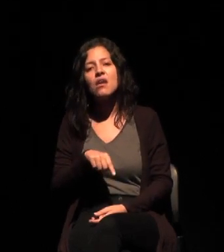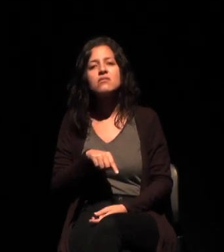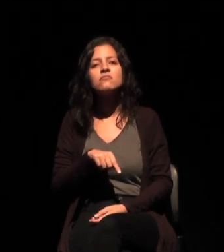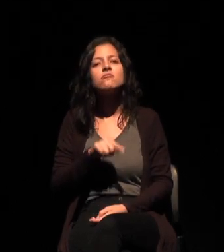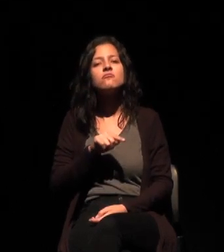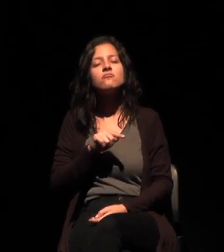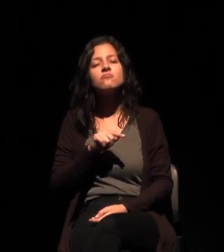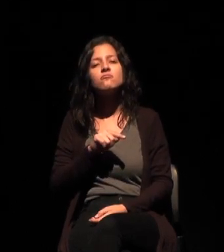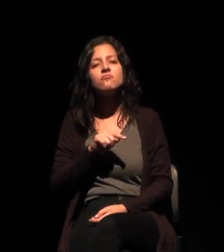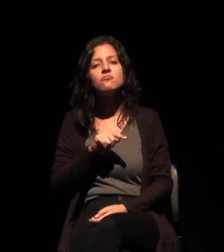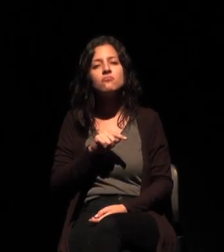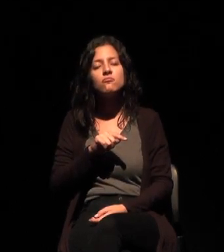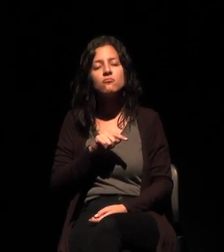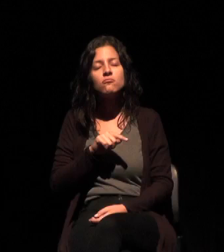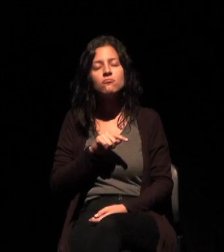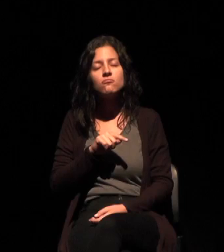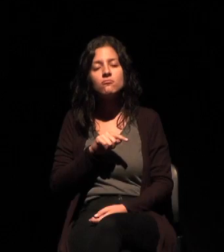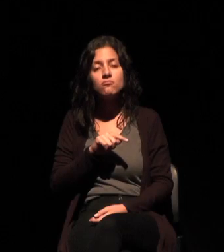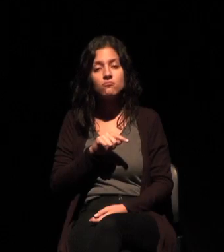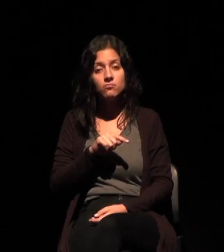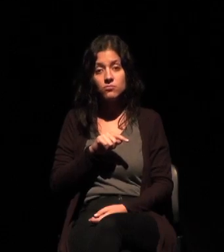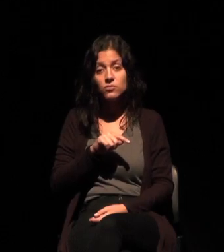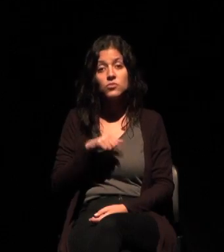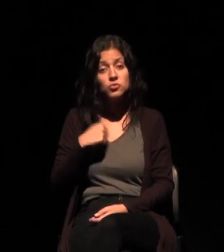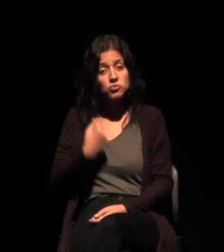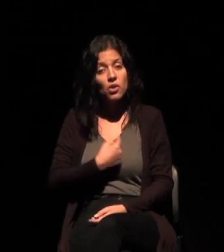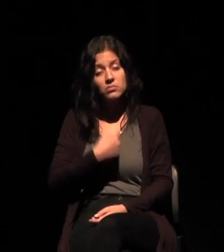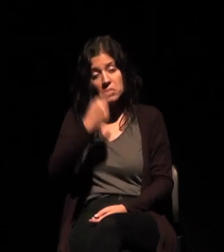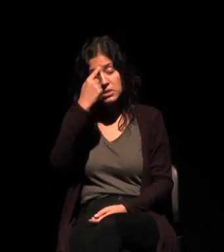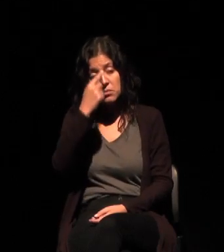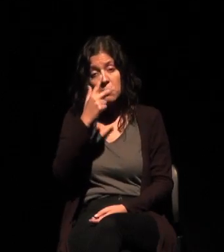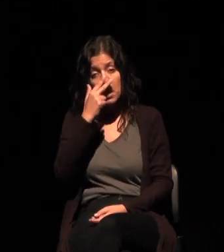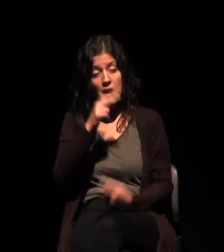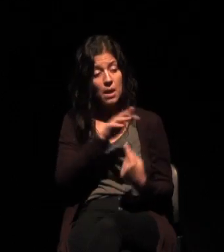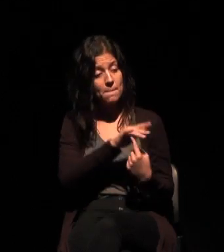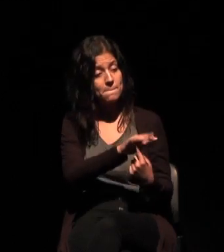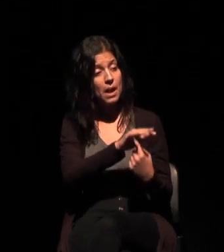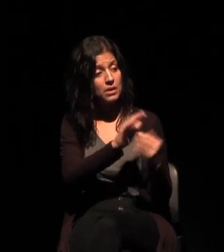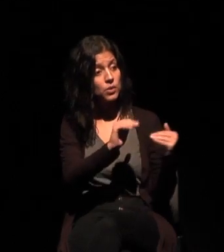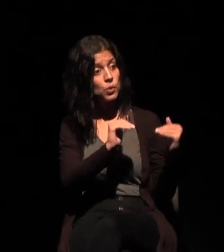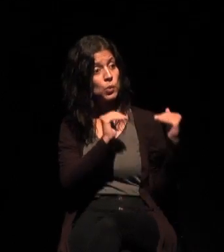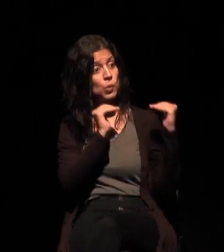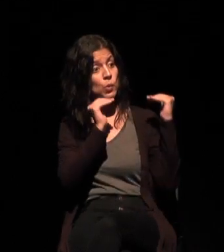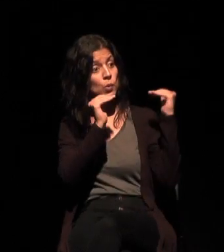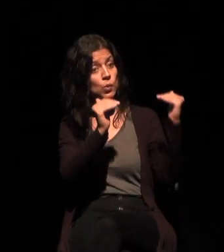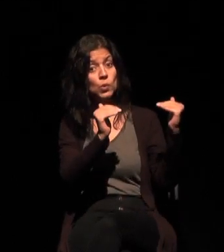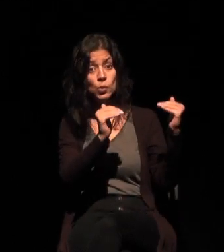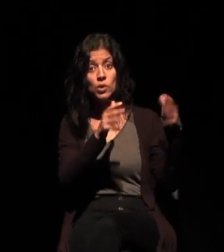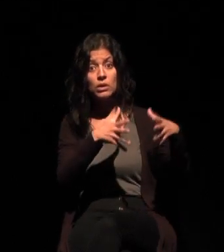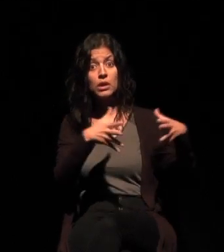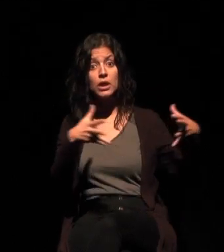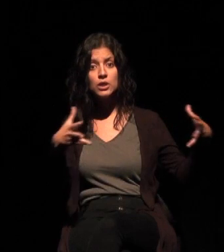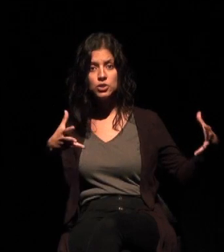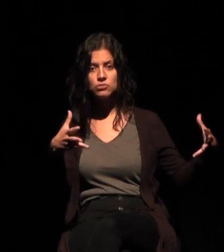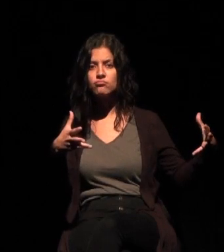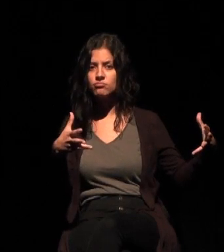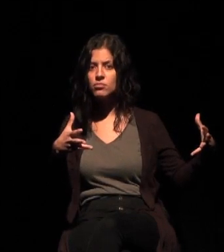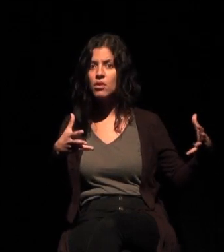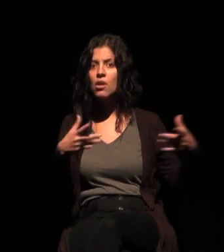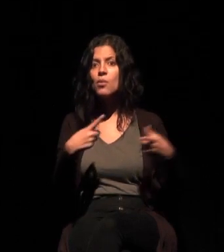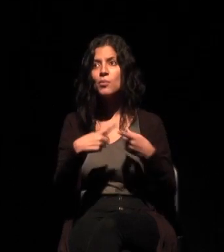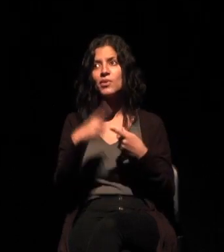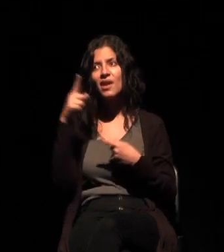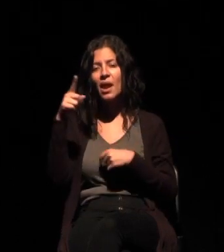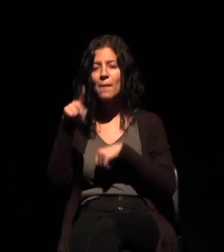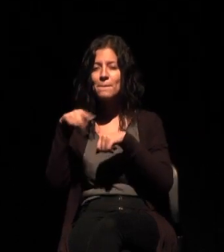o que nos parece ser é o dos tês de um parque um país muito pequenino embora eu seja um parque em grande